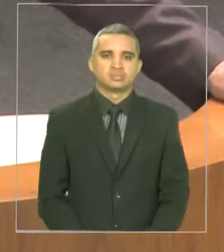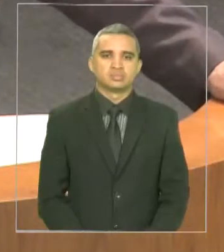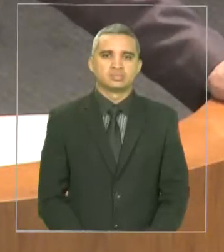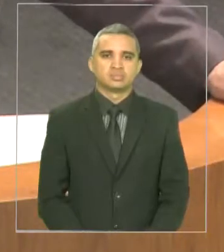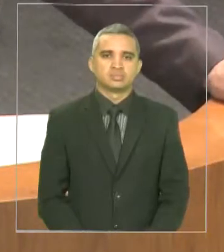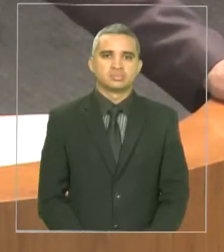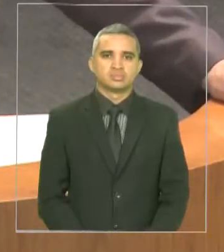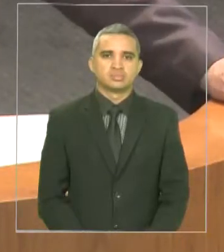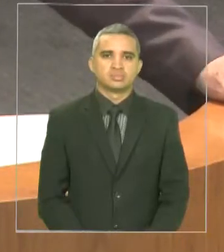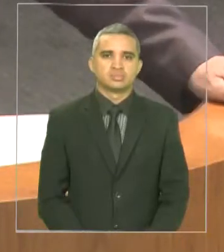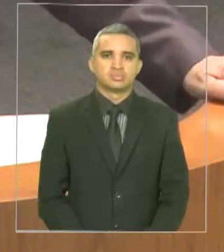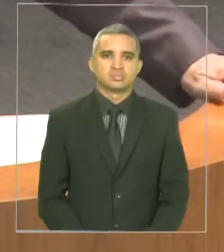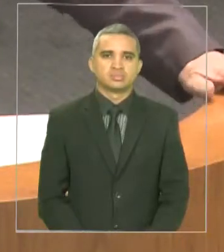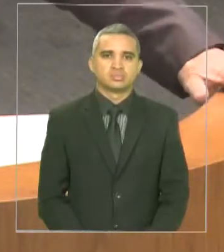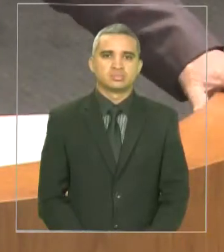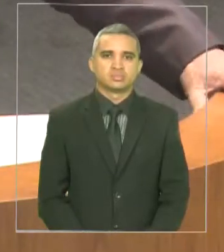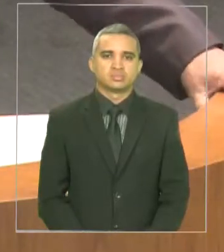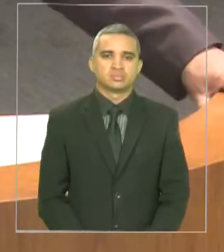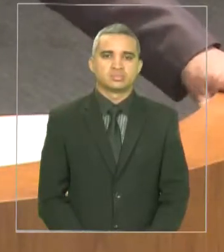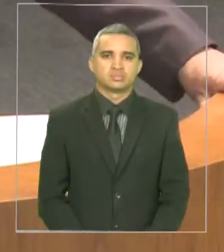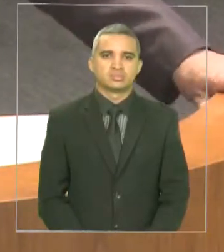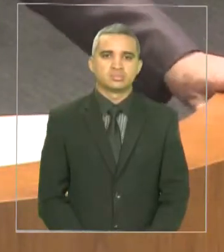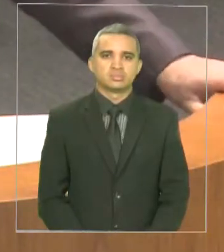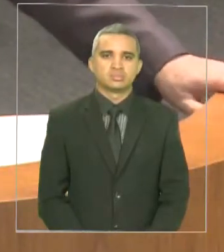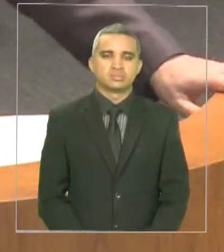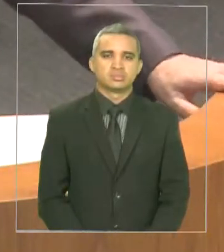um período